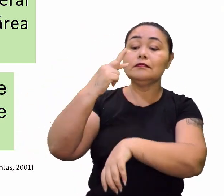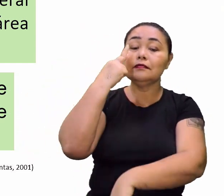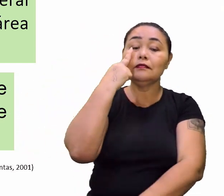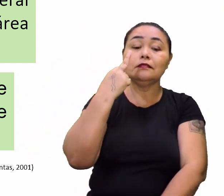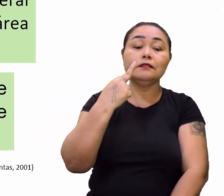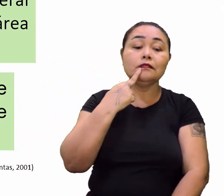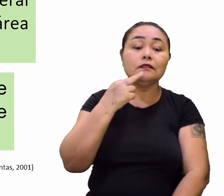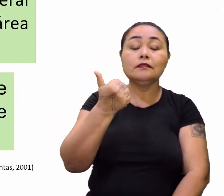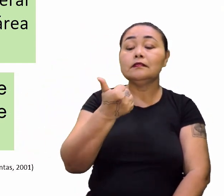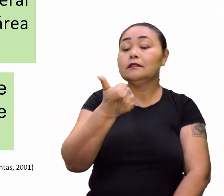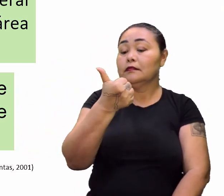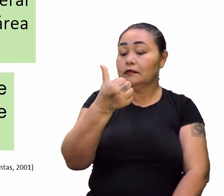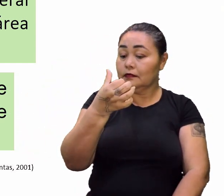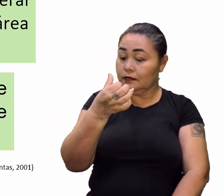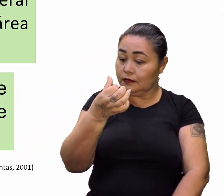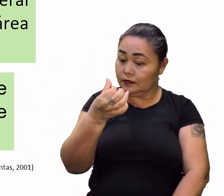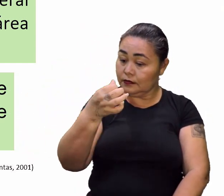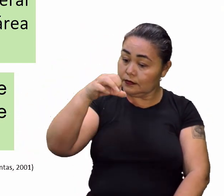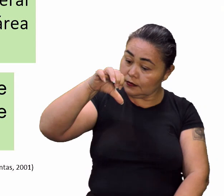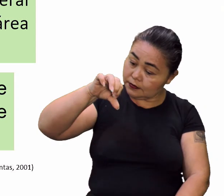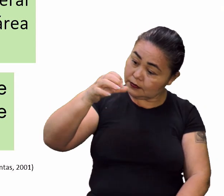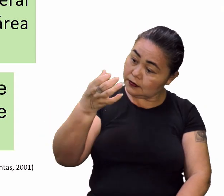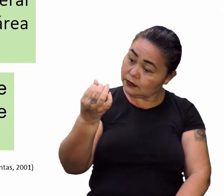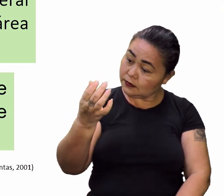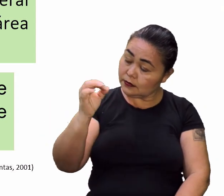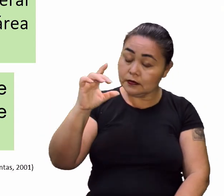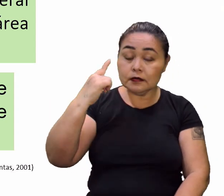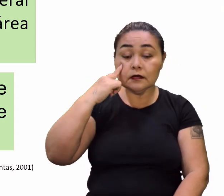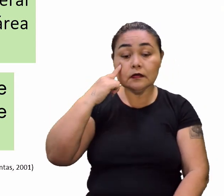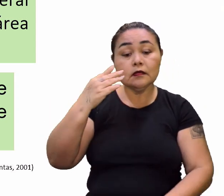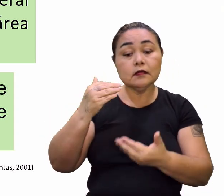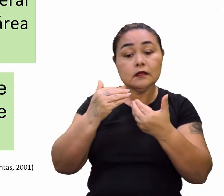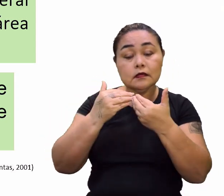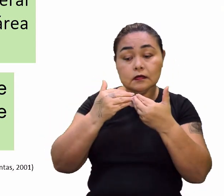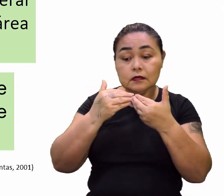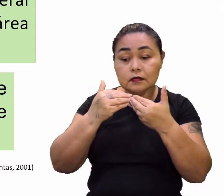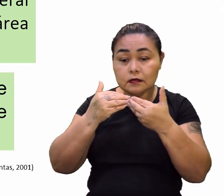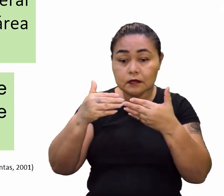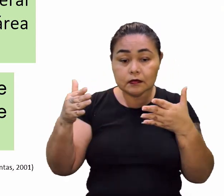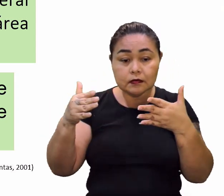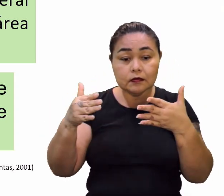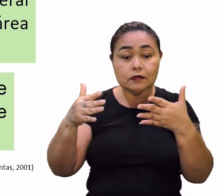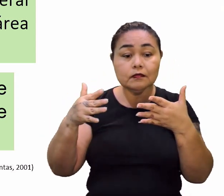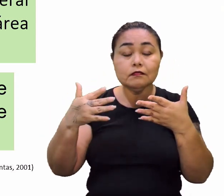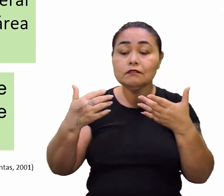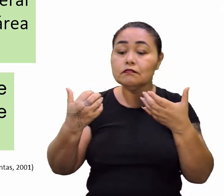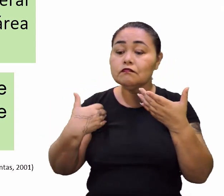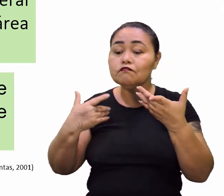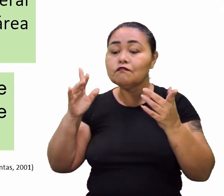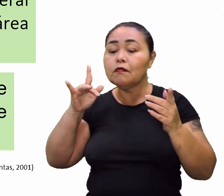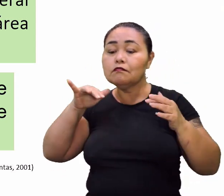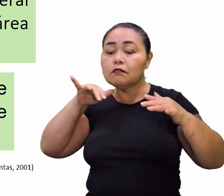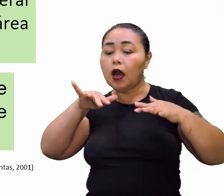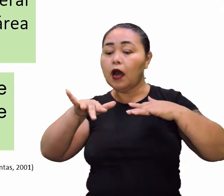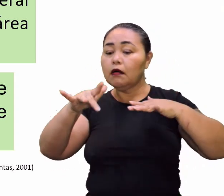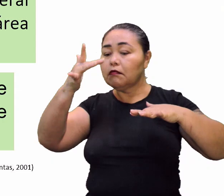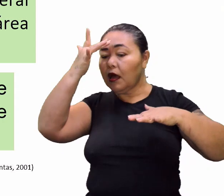Em 1960, inicia-se o processo de colonização espontânea na